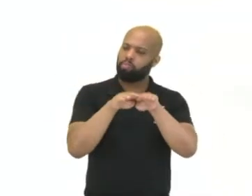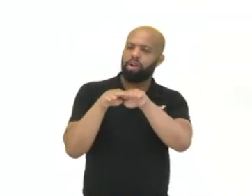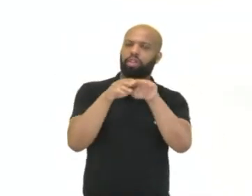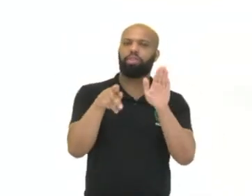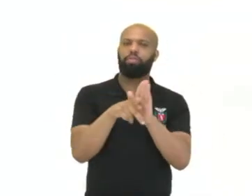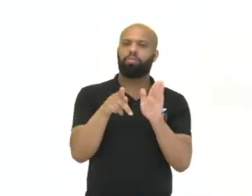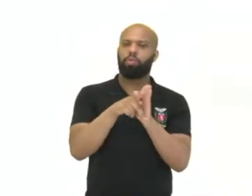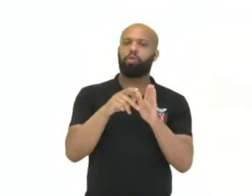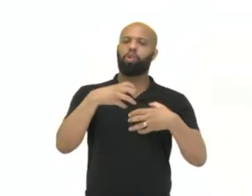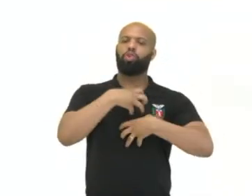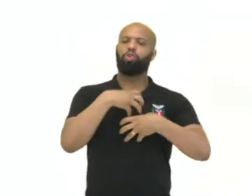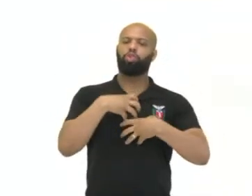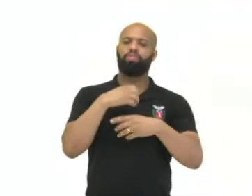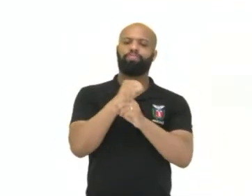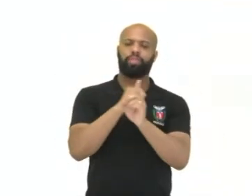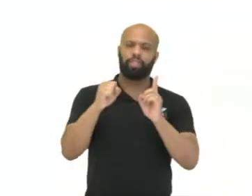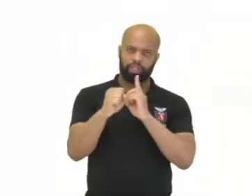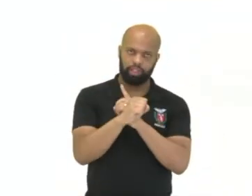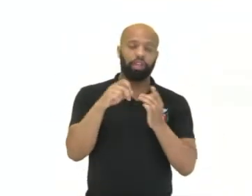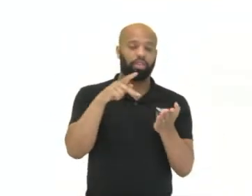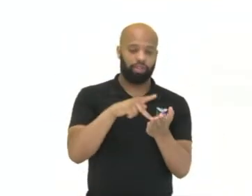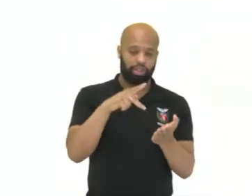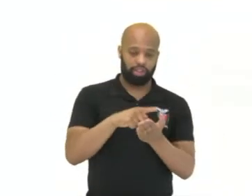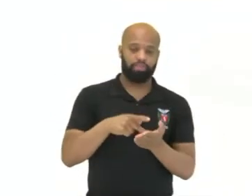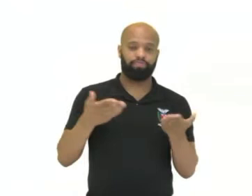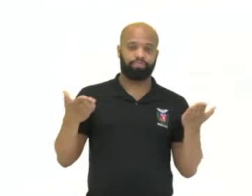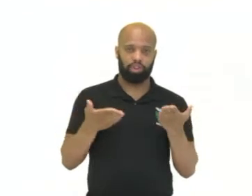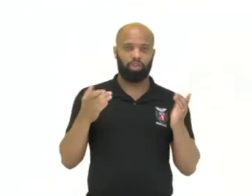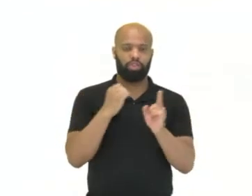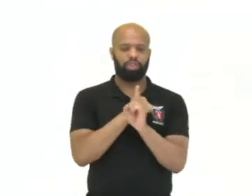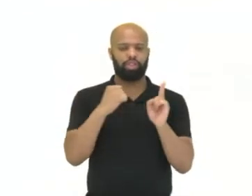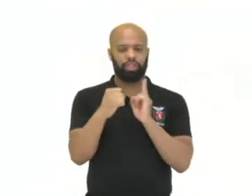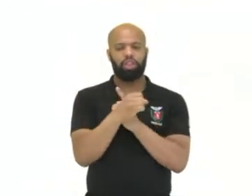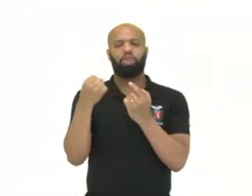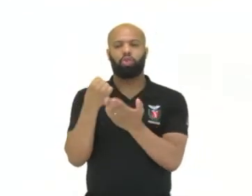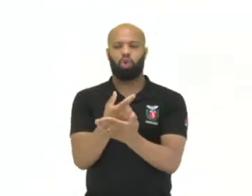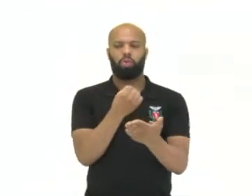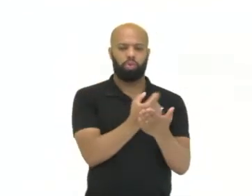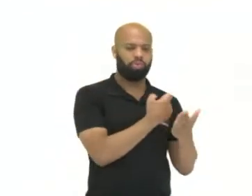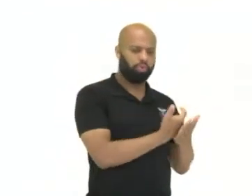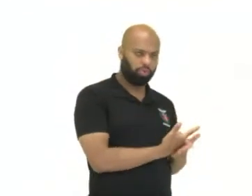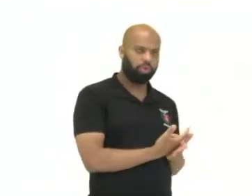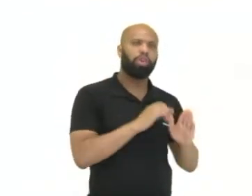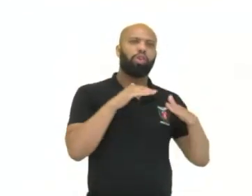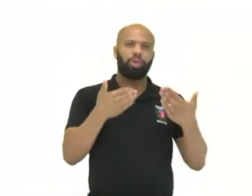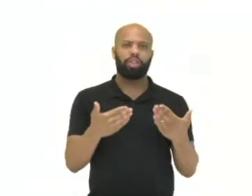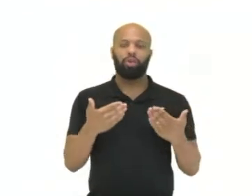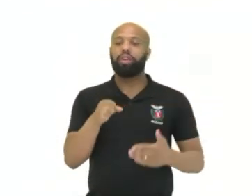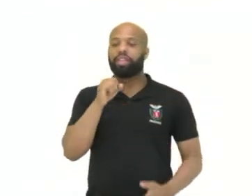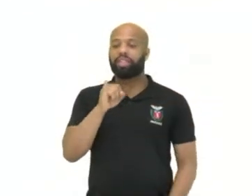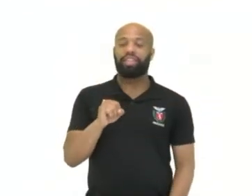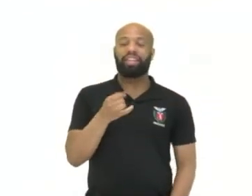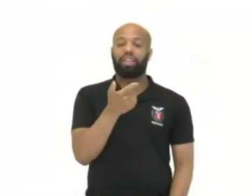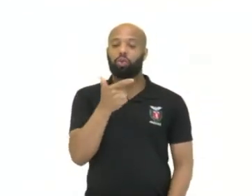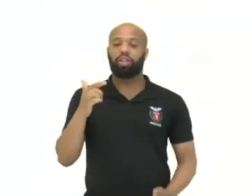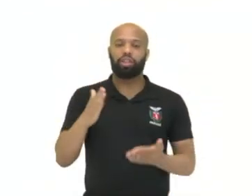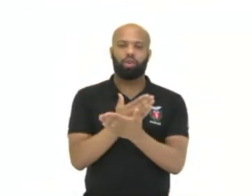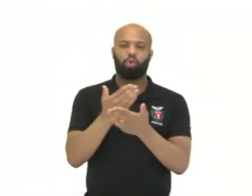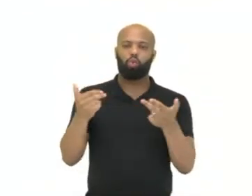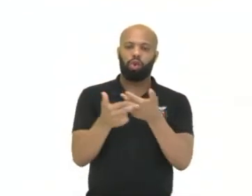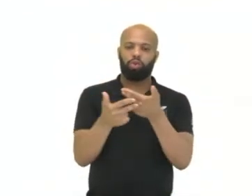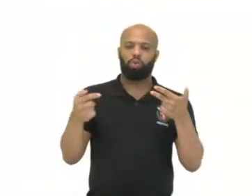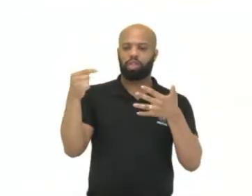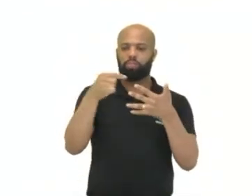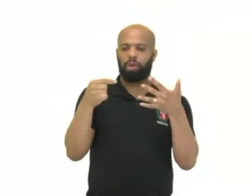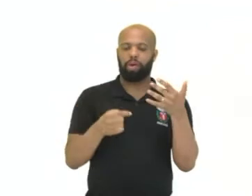sociedades. De fato, na sociedade de consumo e do espetáculo, não ter alguns itens essenciais transforma